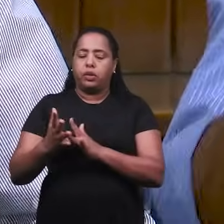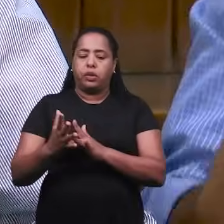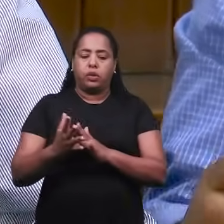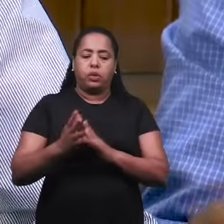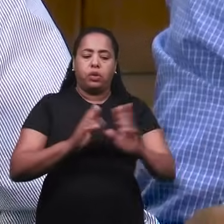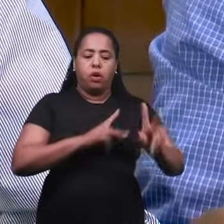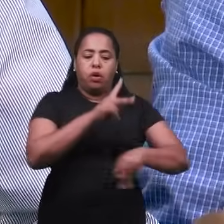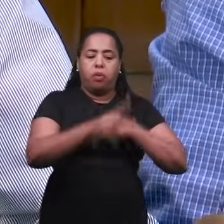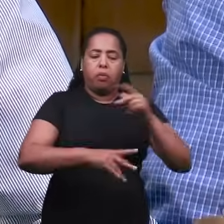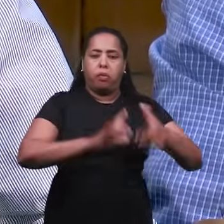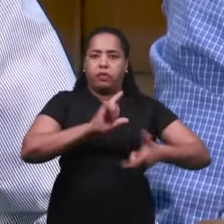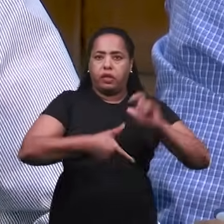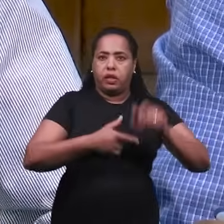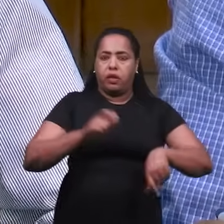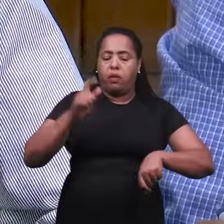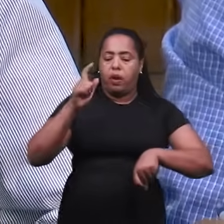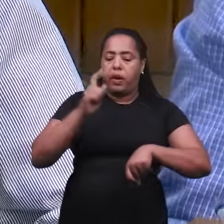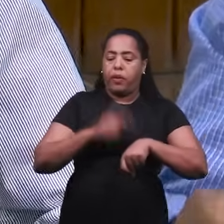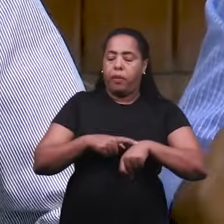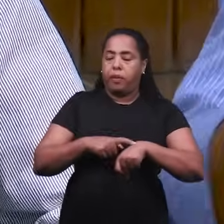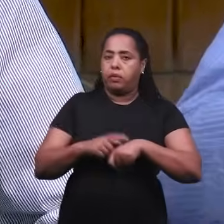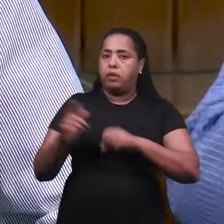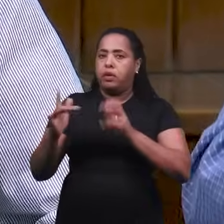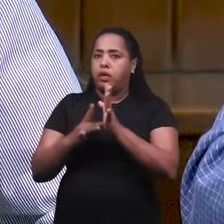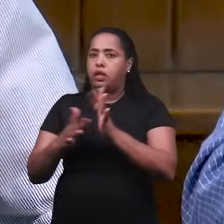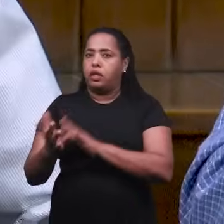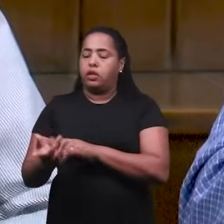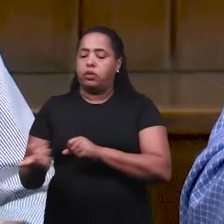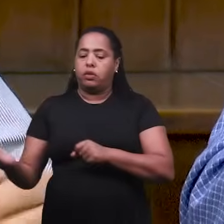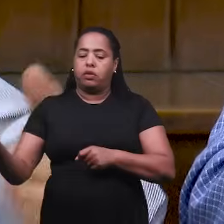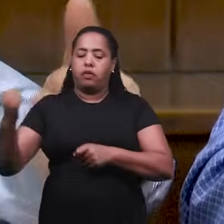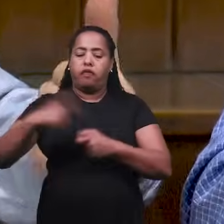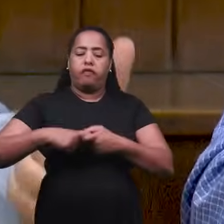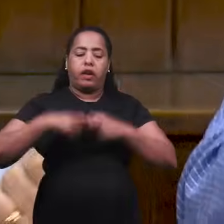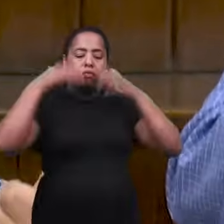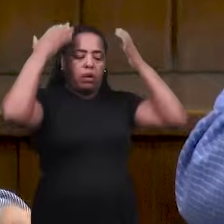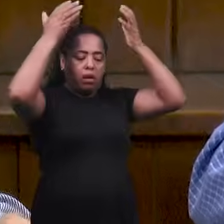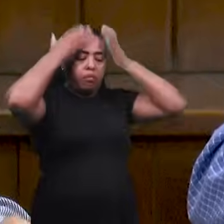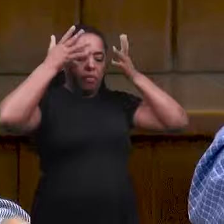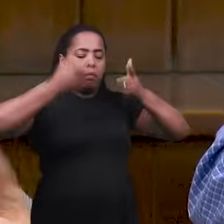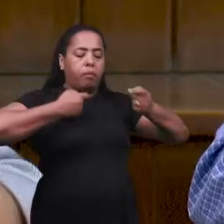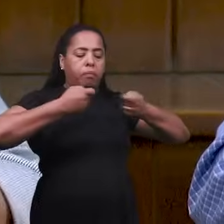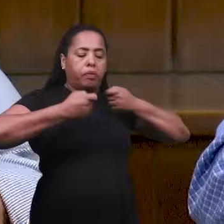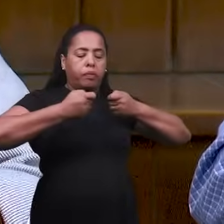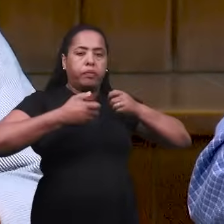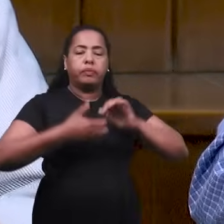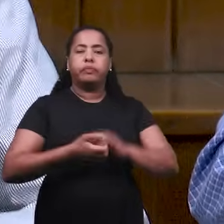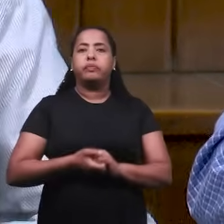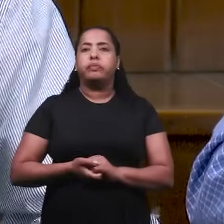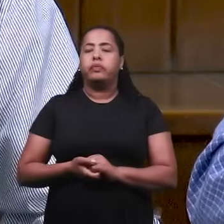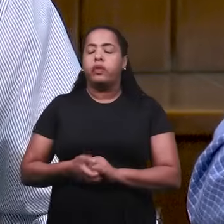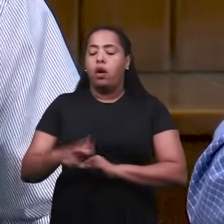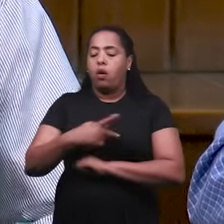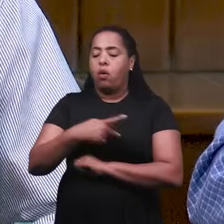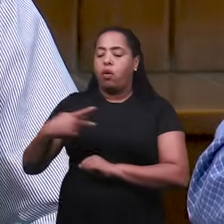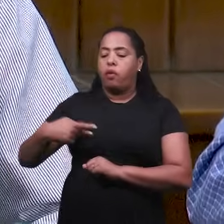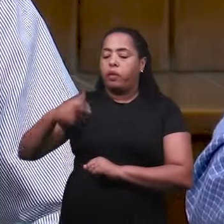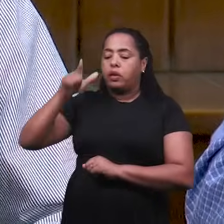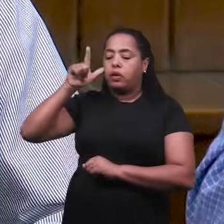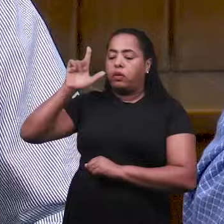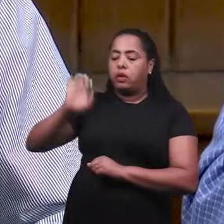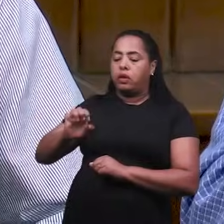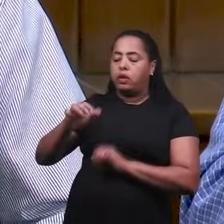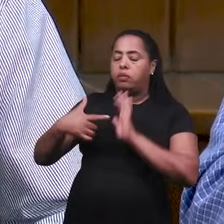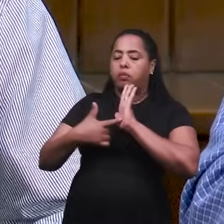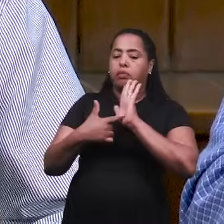Israel é quando Jesus vem para reinar. O pastor Luiz Eugênio disse aqui que o